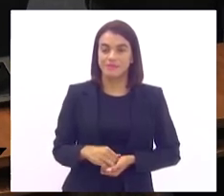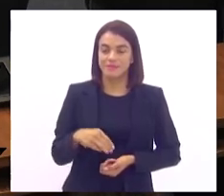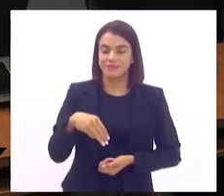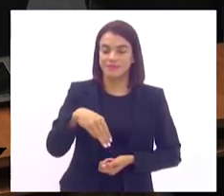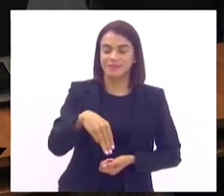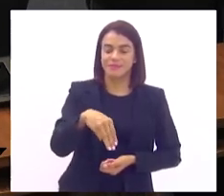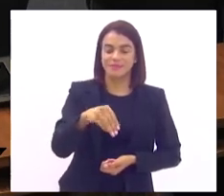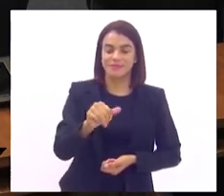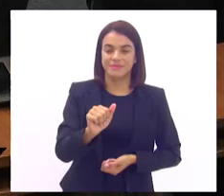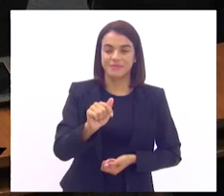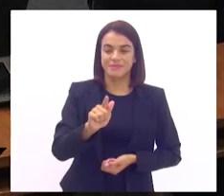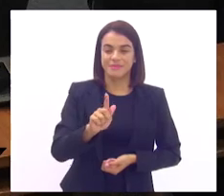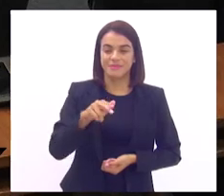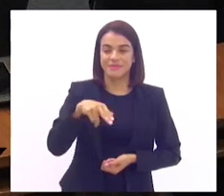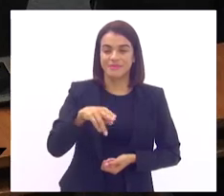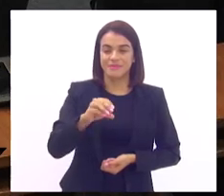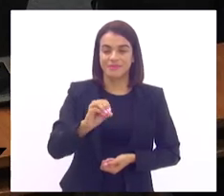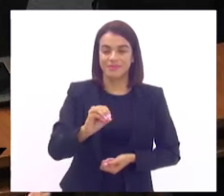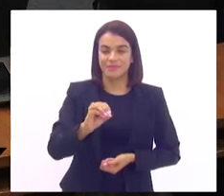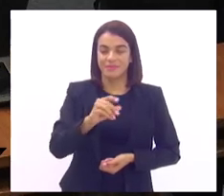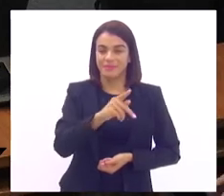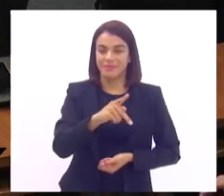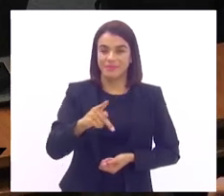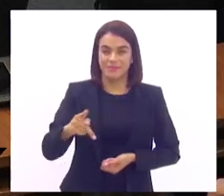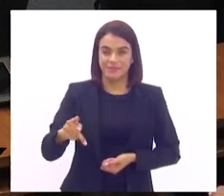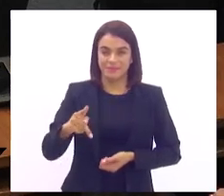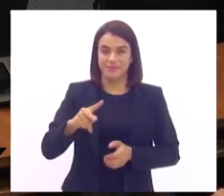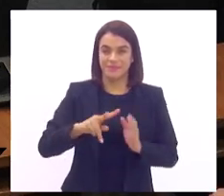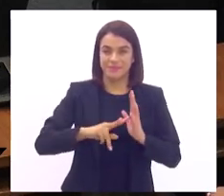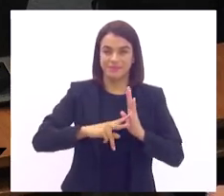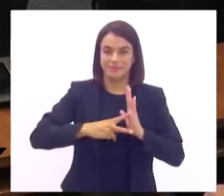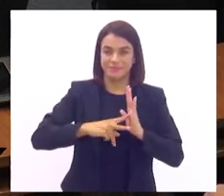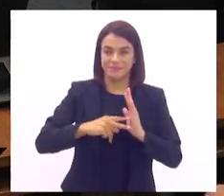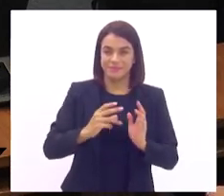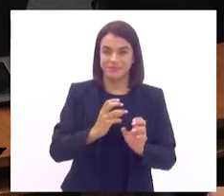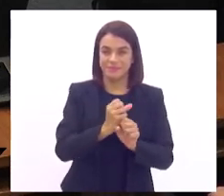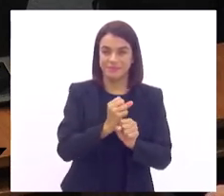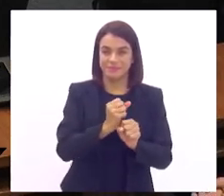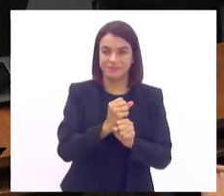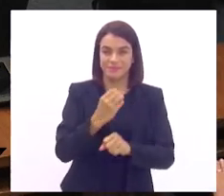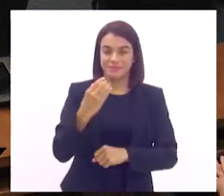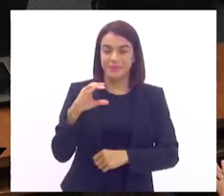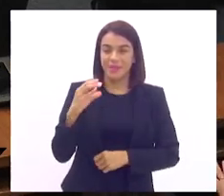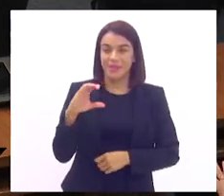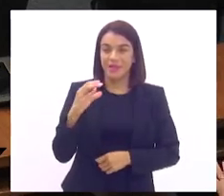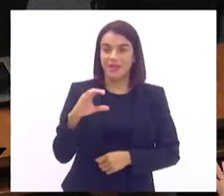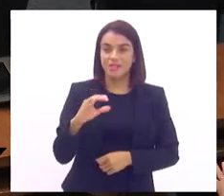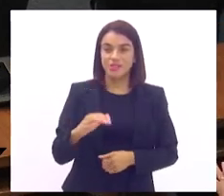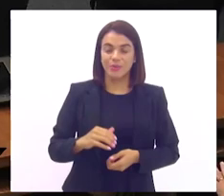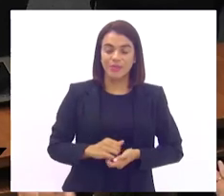Magno Pacheco de Andrade, presidente do Sindicato dos Contabilistas de Niterói.